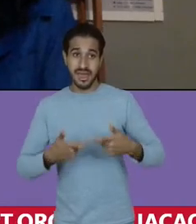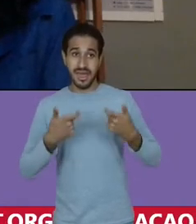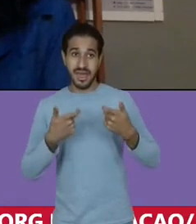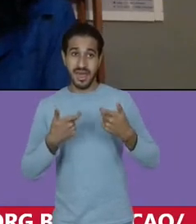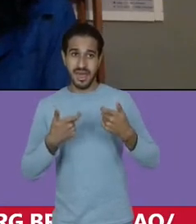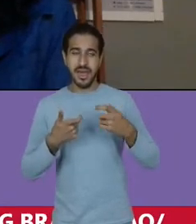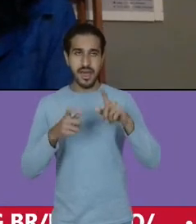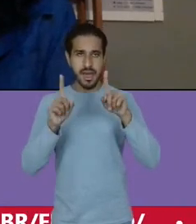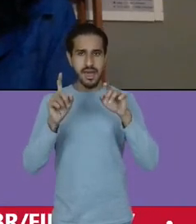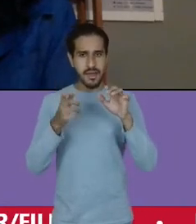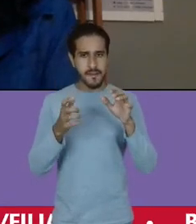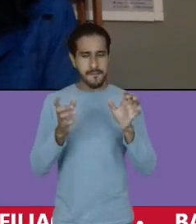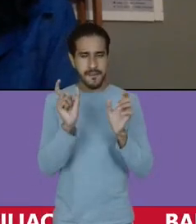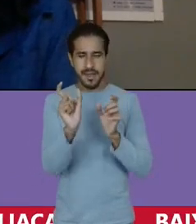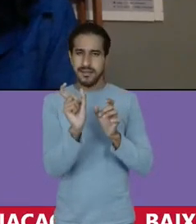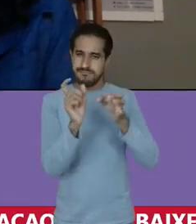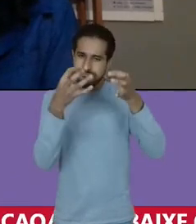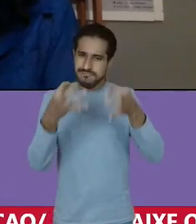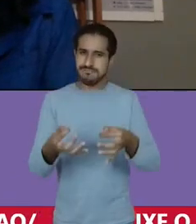mesmo.